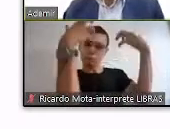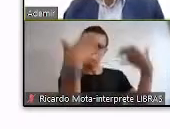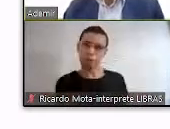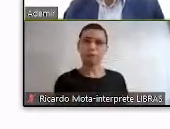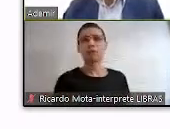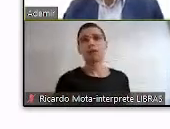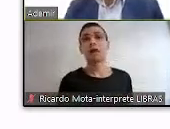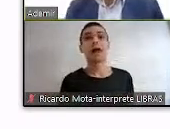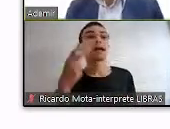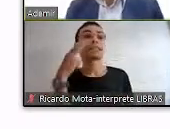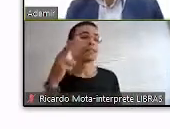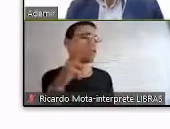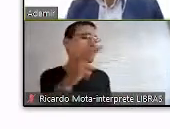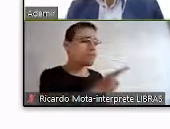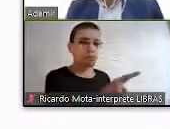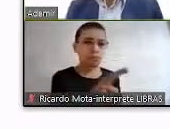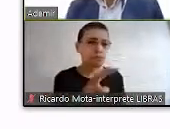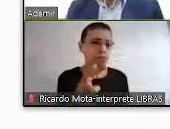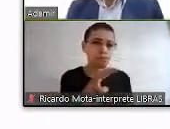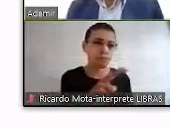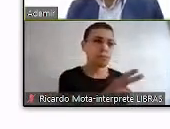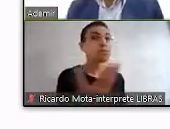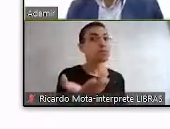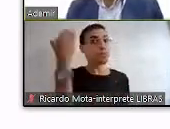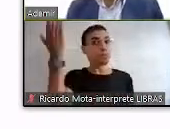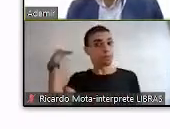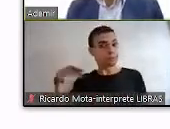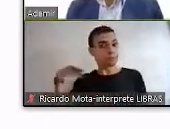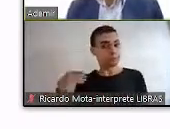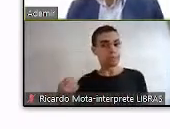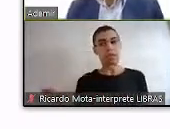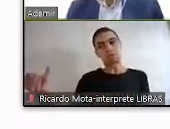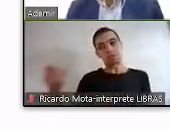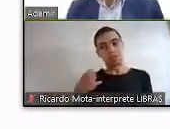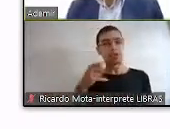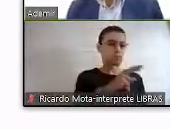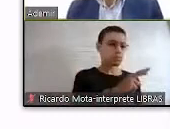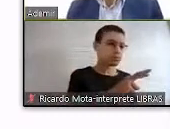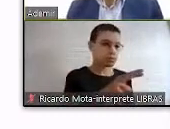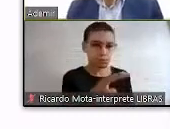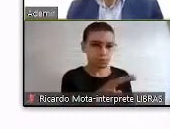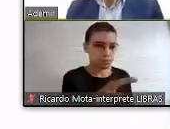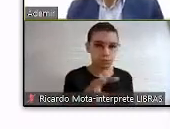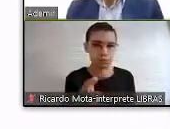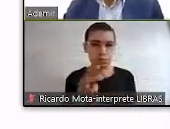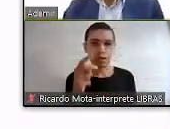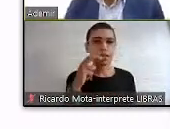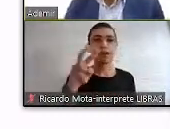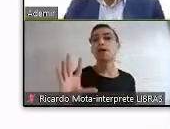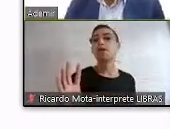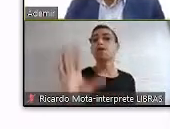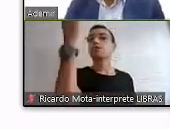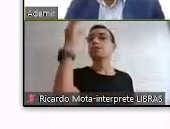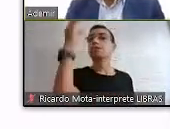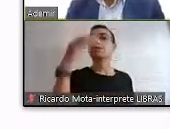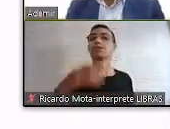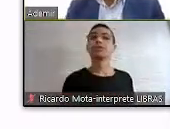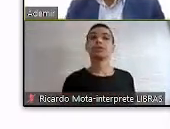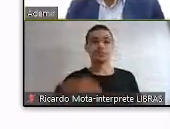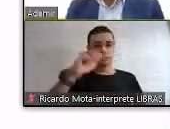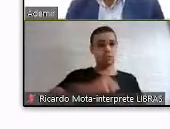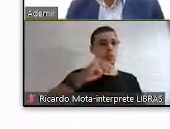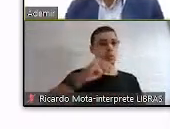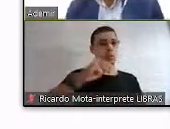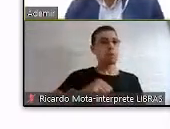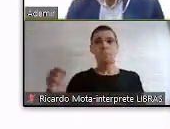vistoria estava correndo um lançamento de concreto numa obra já no terceiro pavimento. E aí aquele lançamento